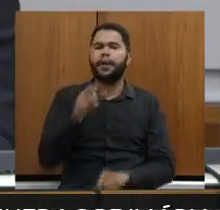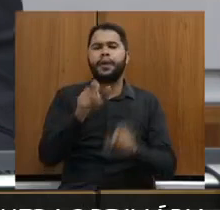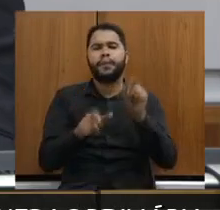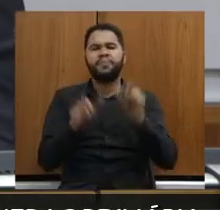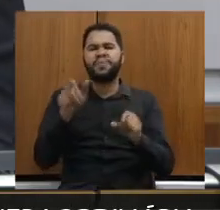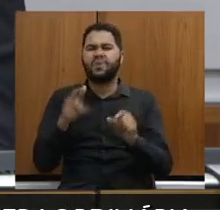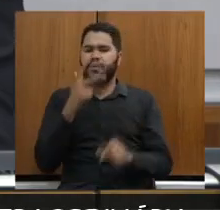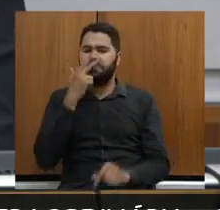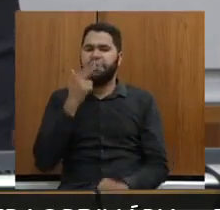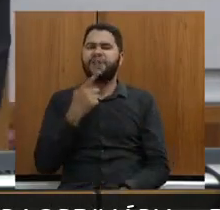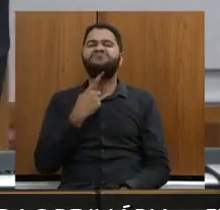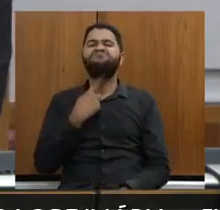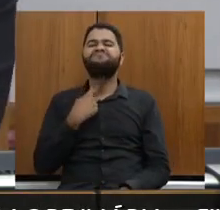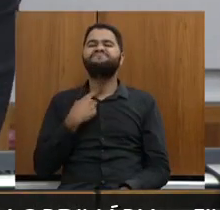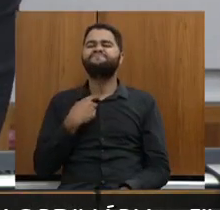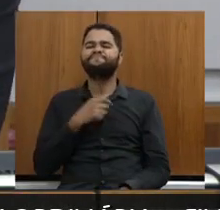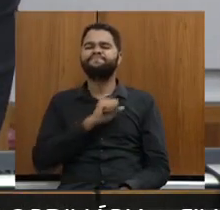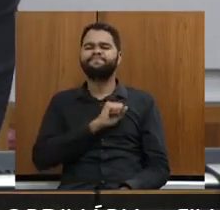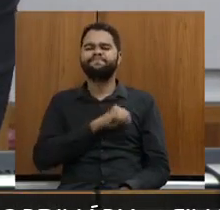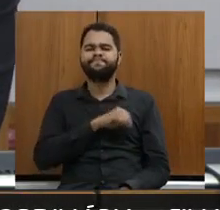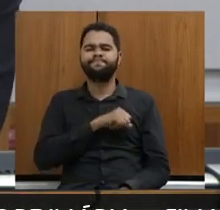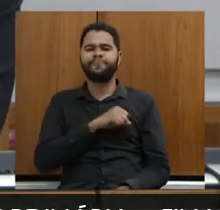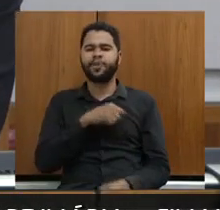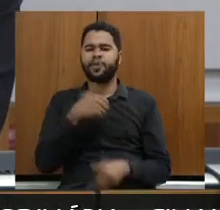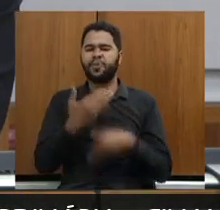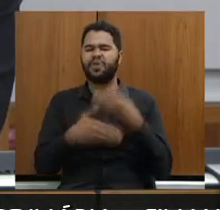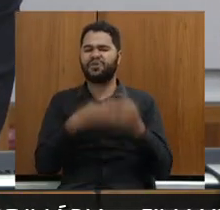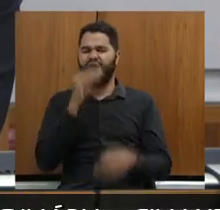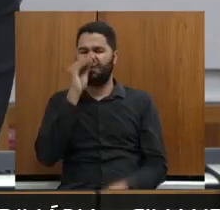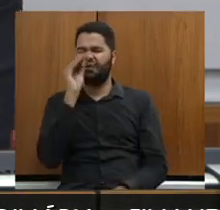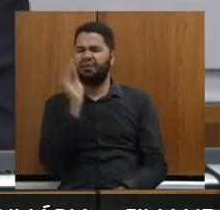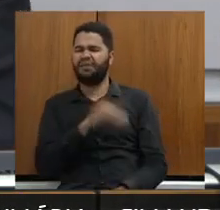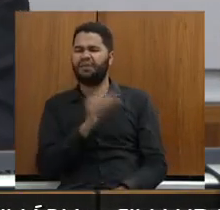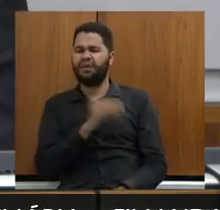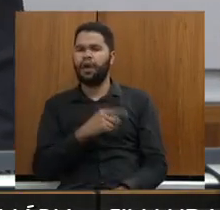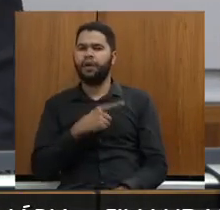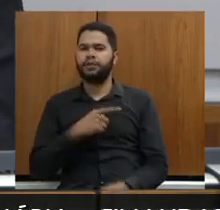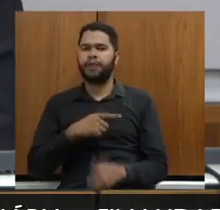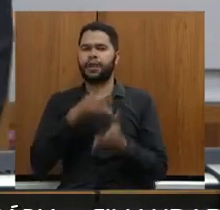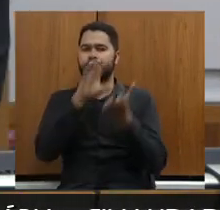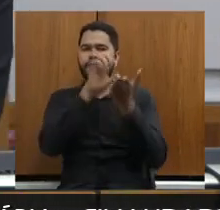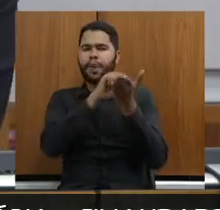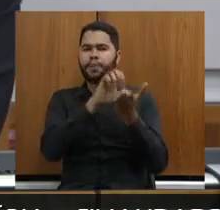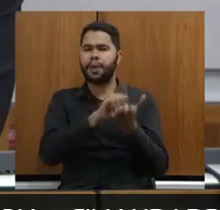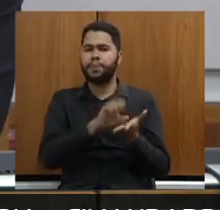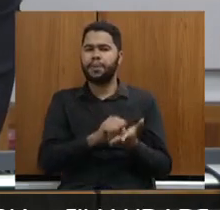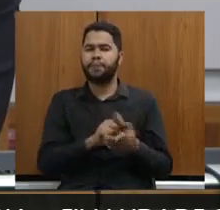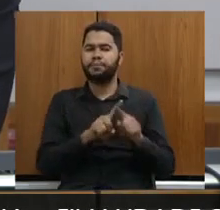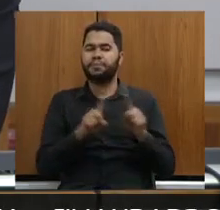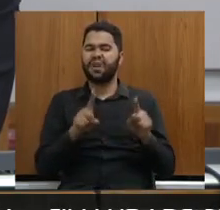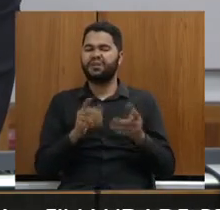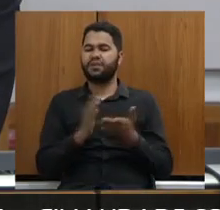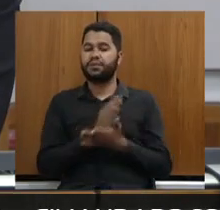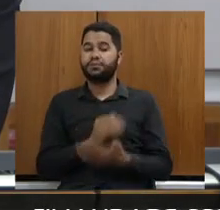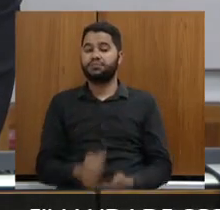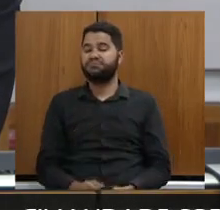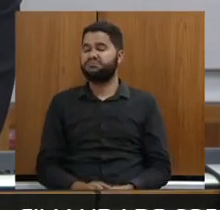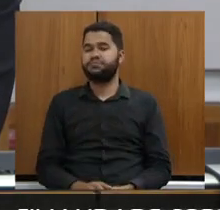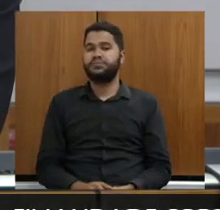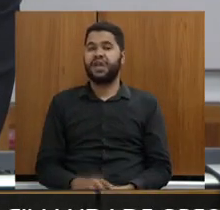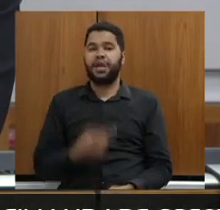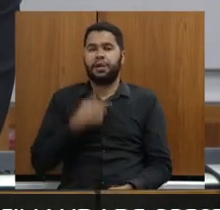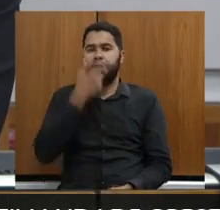pessoas mal intencionadas vão pular processos no dia a dia por mais que tenha todo registro que certinho cara chega